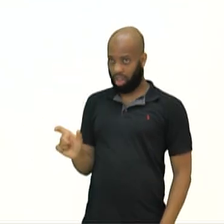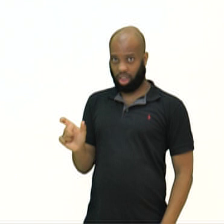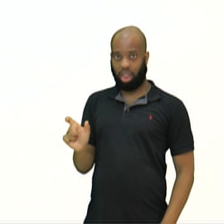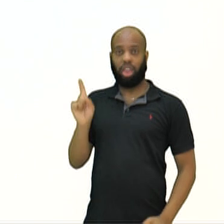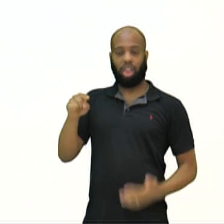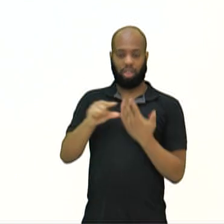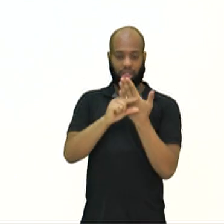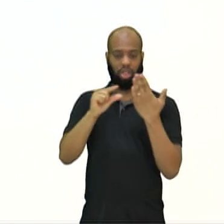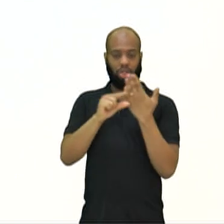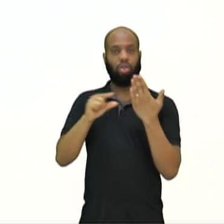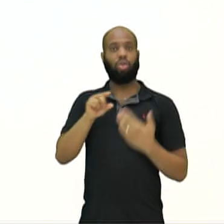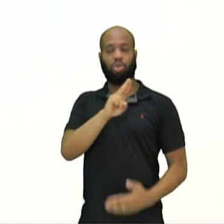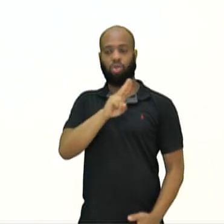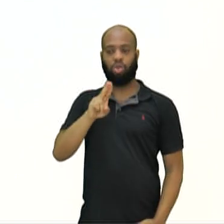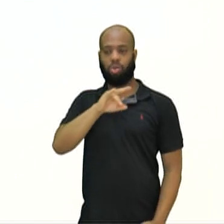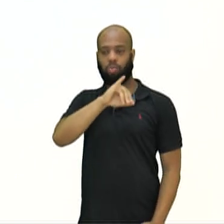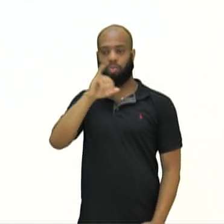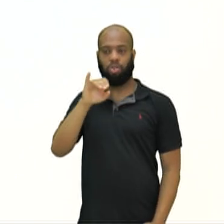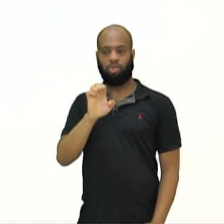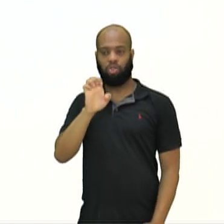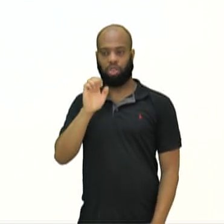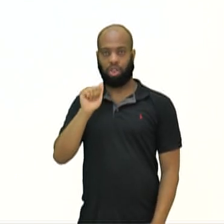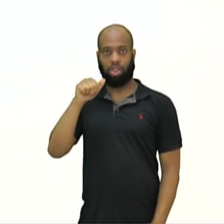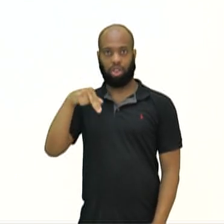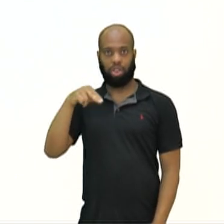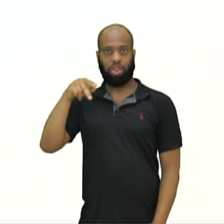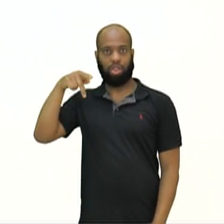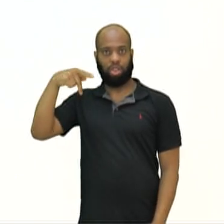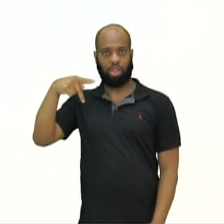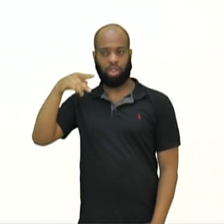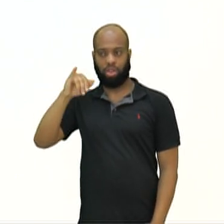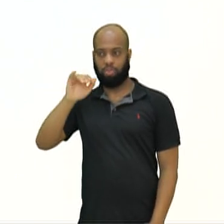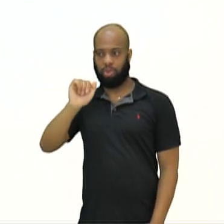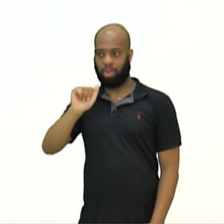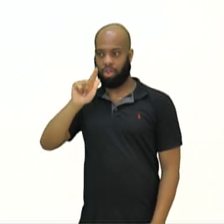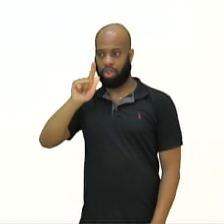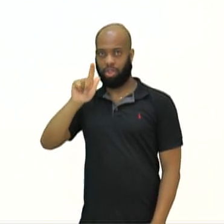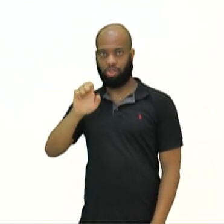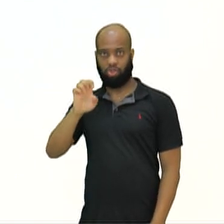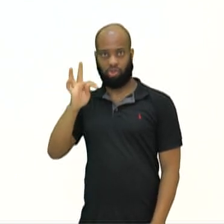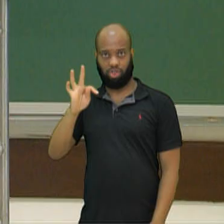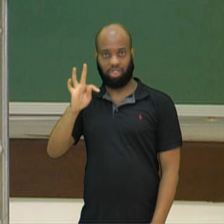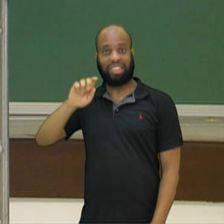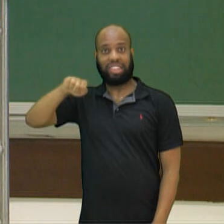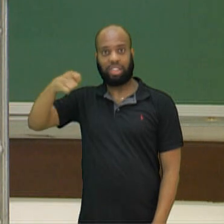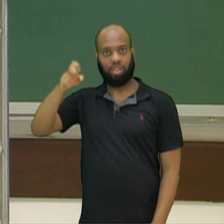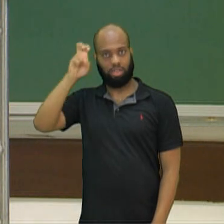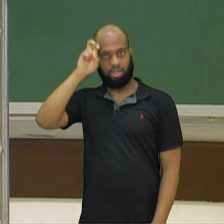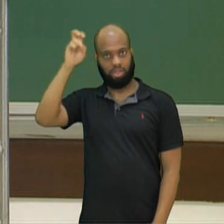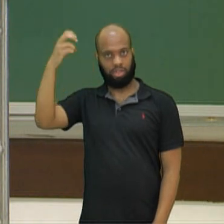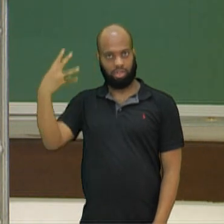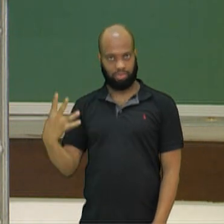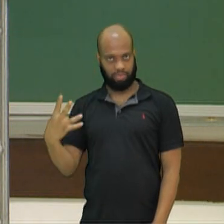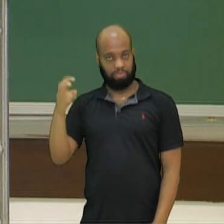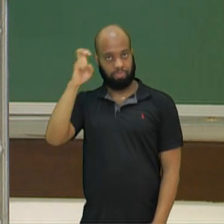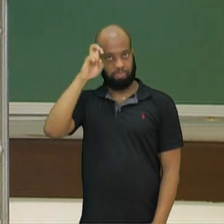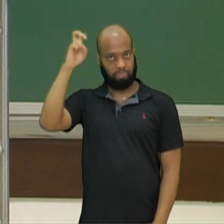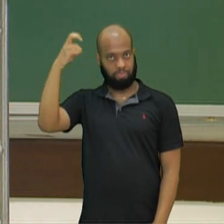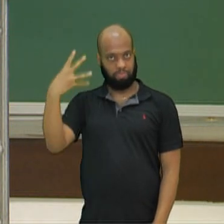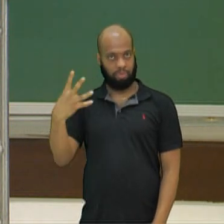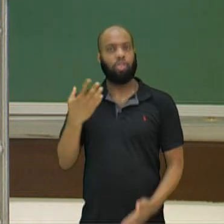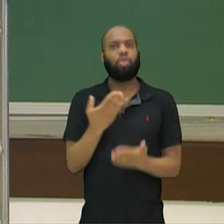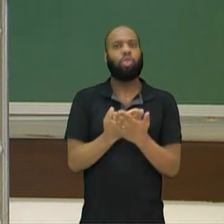Piaget. Lembrando que na aula anterior nós vimos as implicações do behaviorismo para